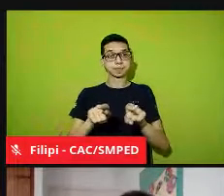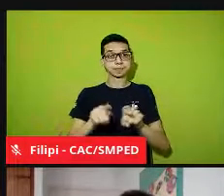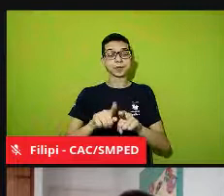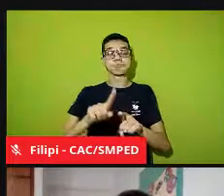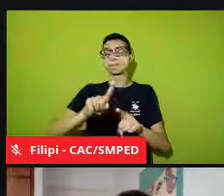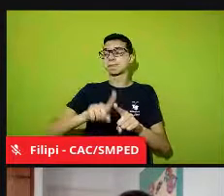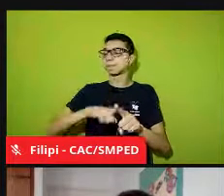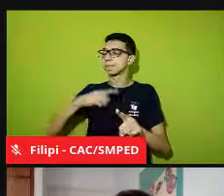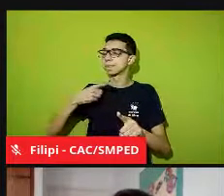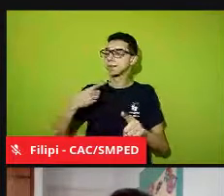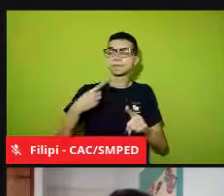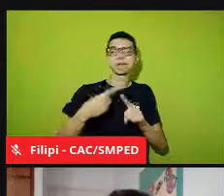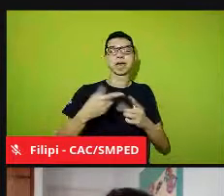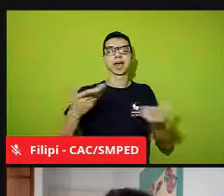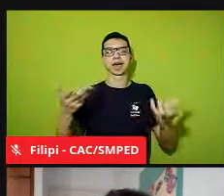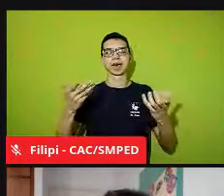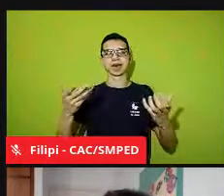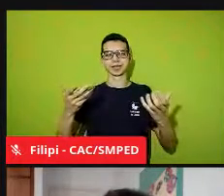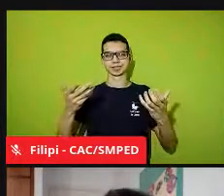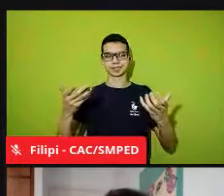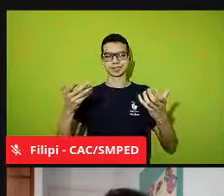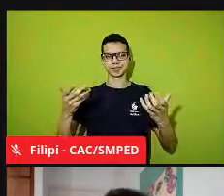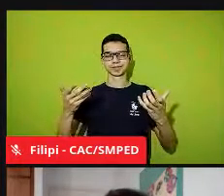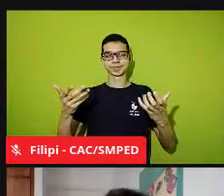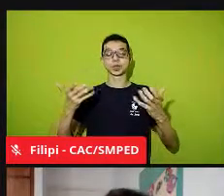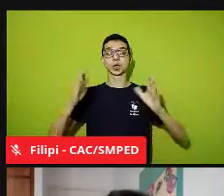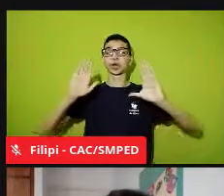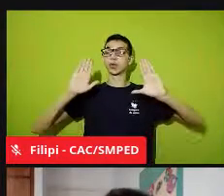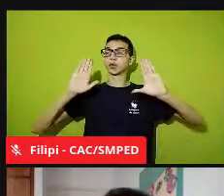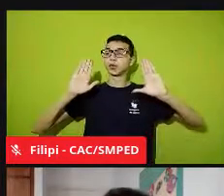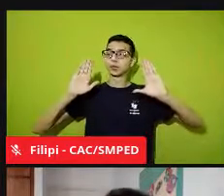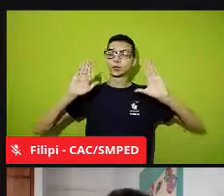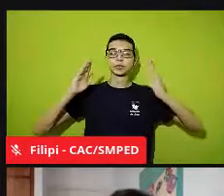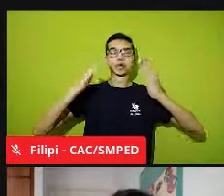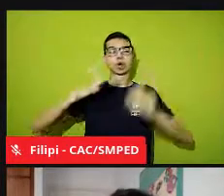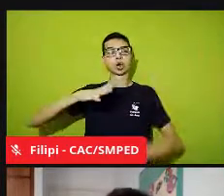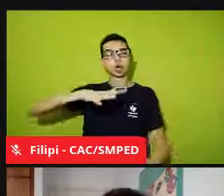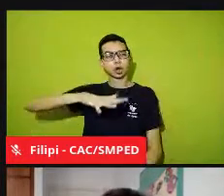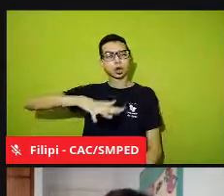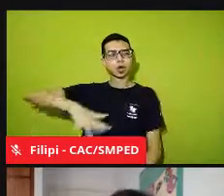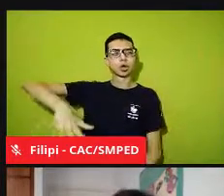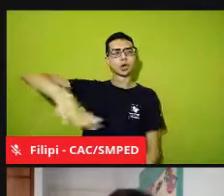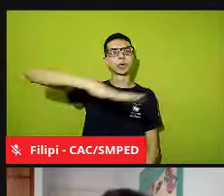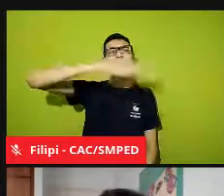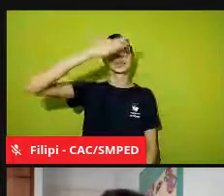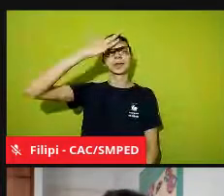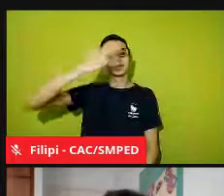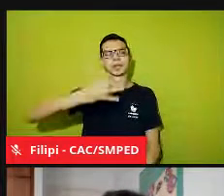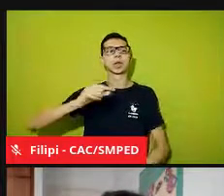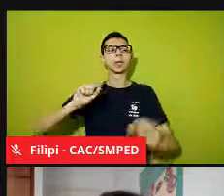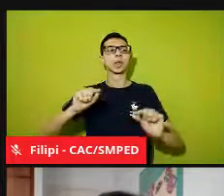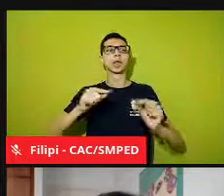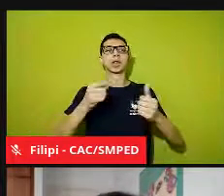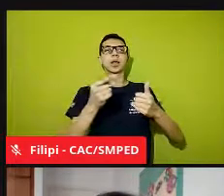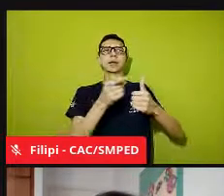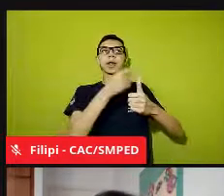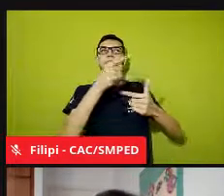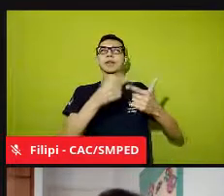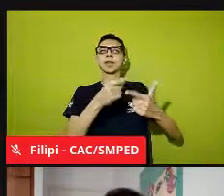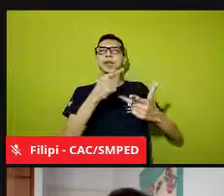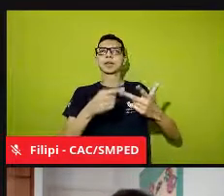que, nesse momento de se voltar para o território, né, a gente mapear esse território, entender quais são os conflitos, quais são as questões, quais são as